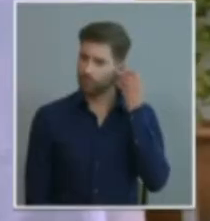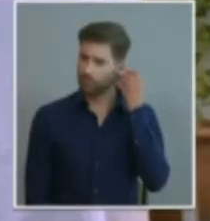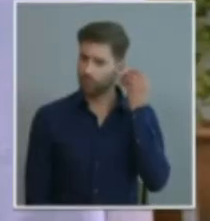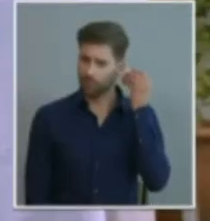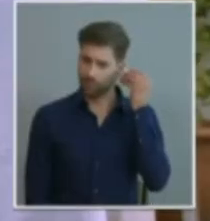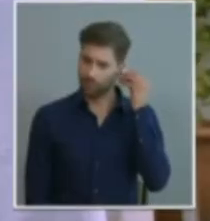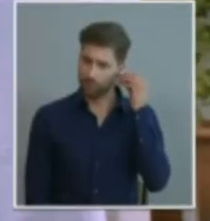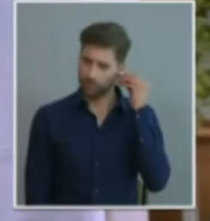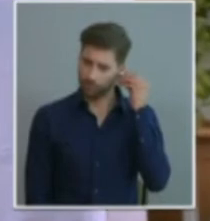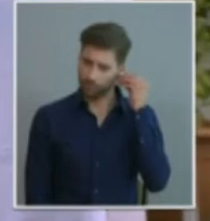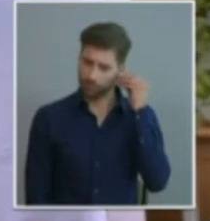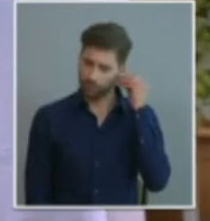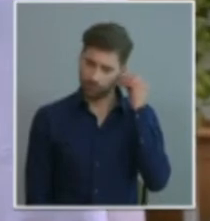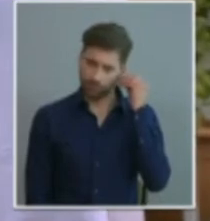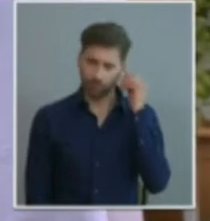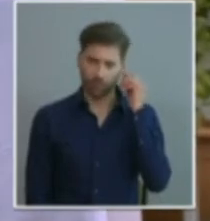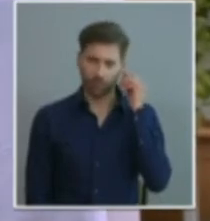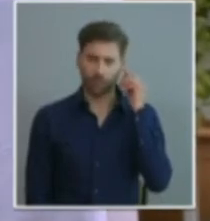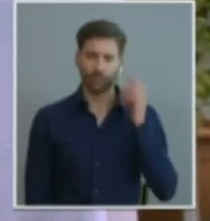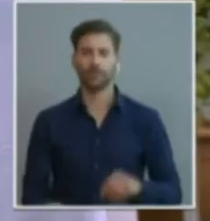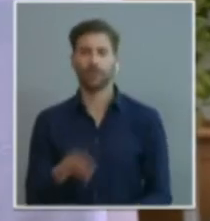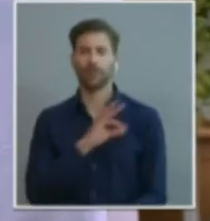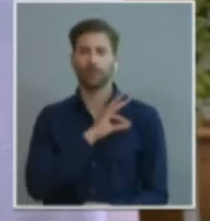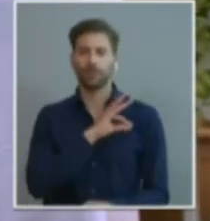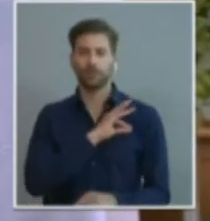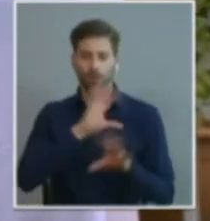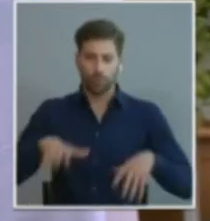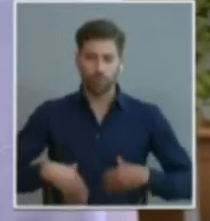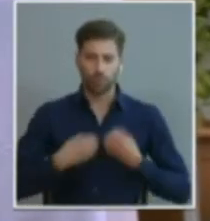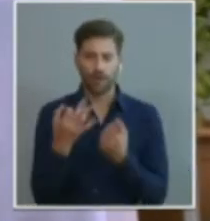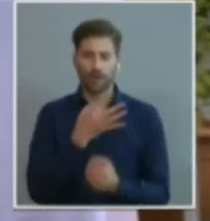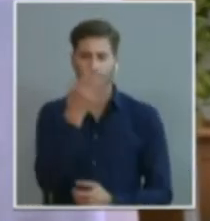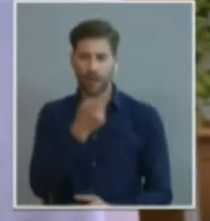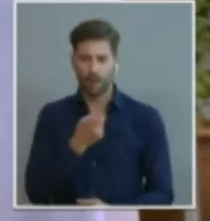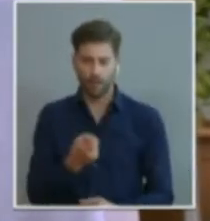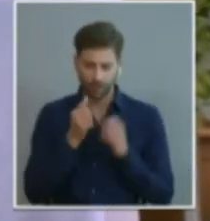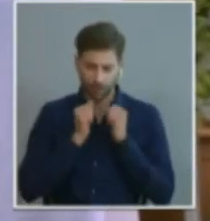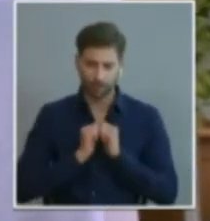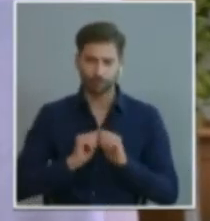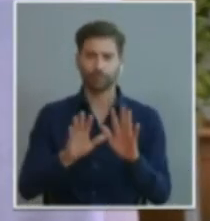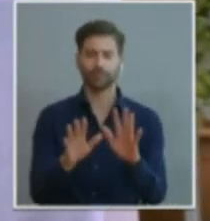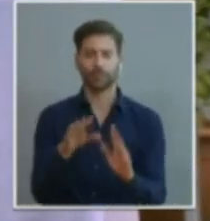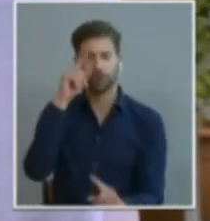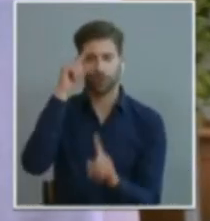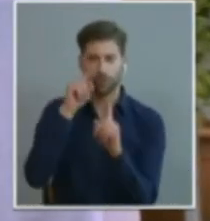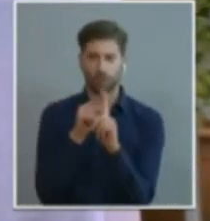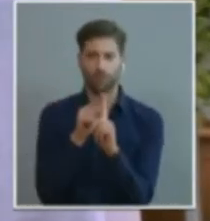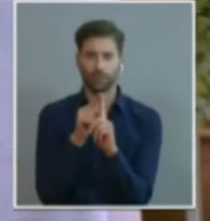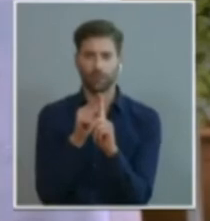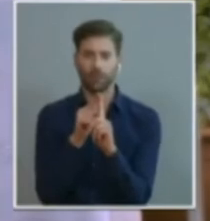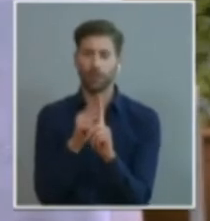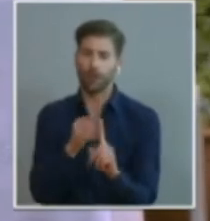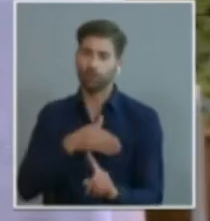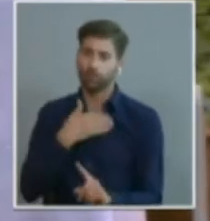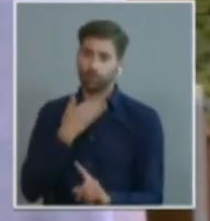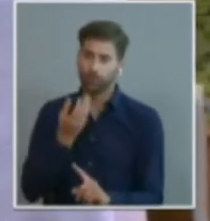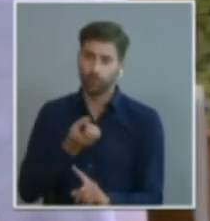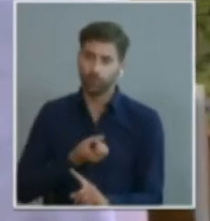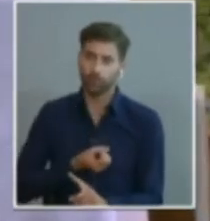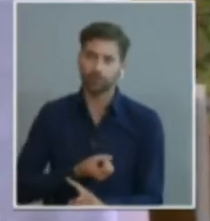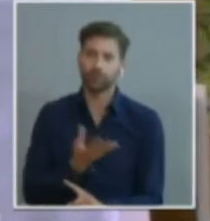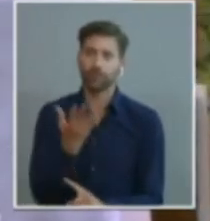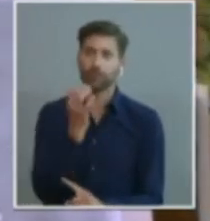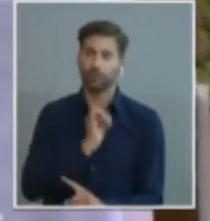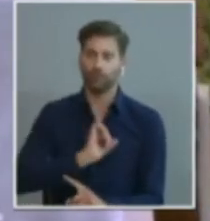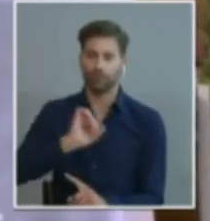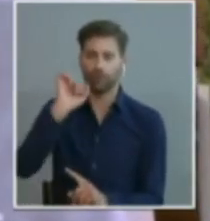Livrai-nos de todo o mal, Senhor, e dai ao mundo a paz em nossos dias, para que, ajudados pela vossa misericórdia, sejamos